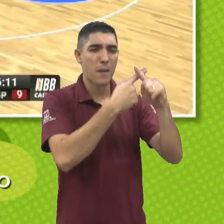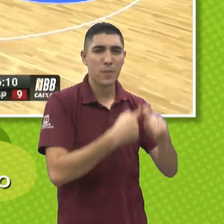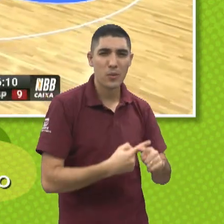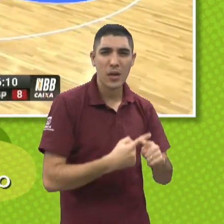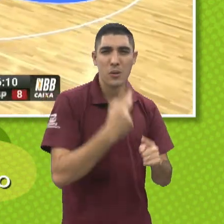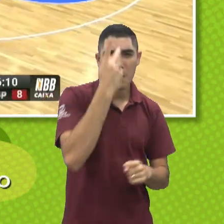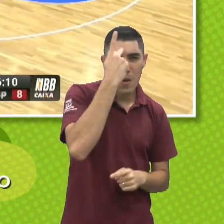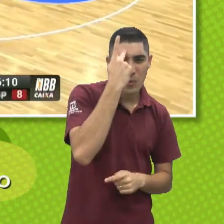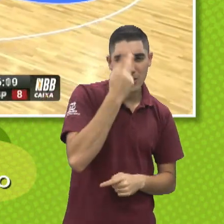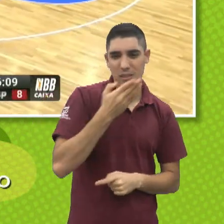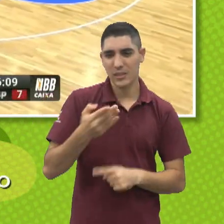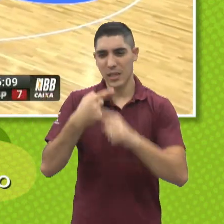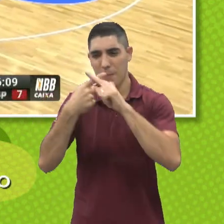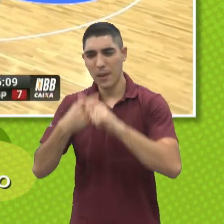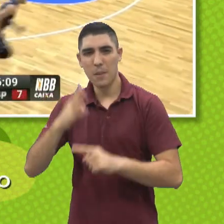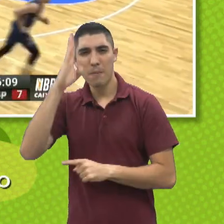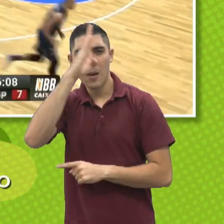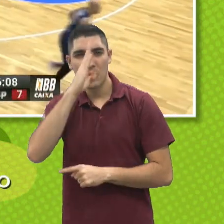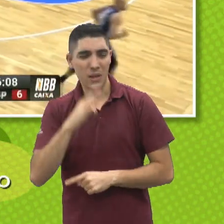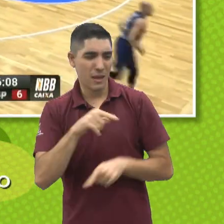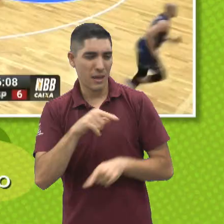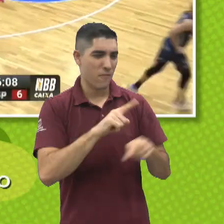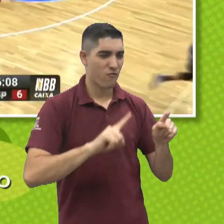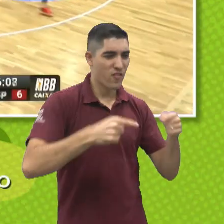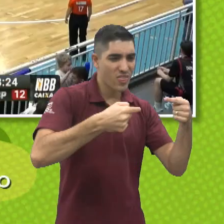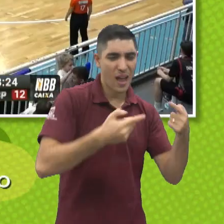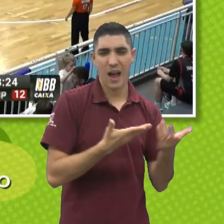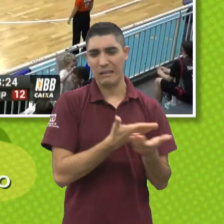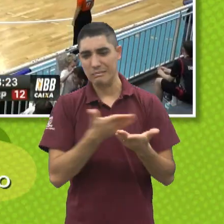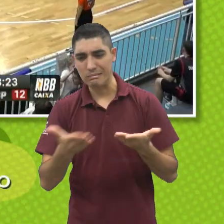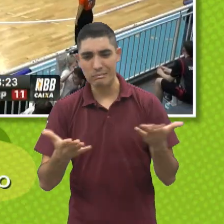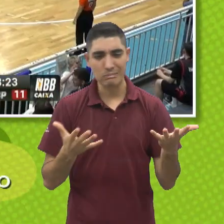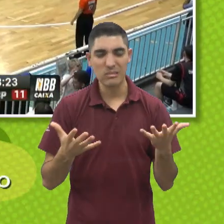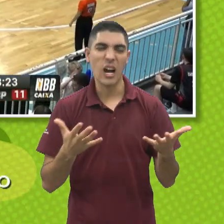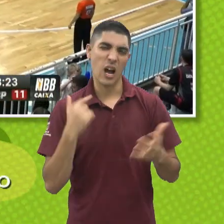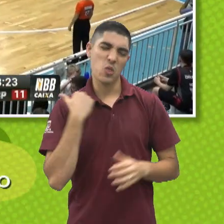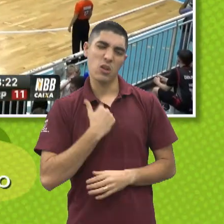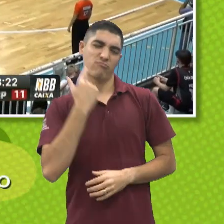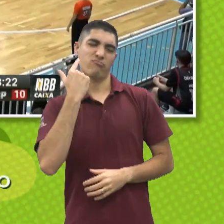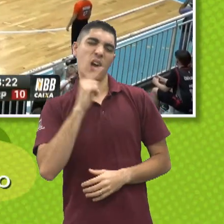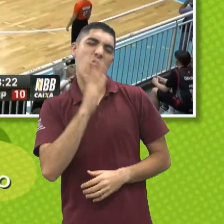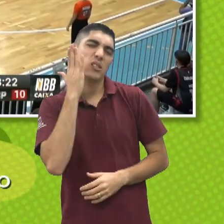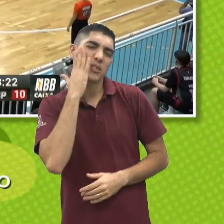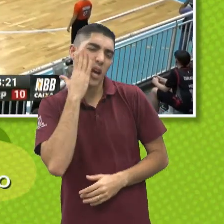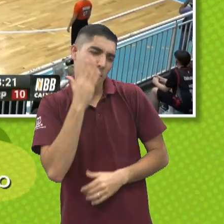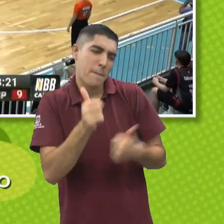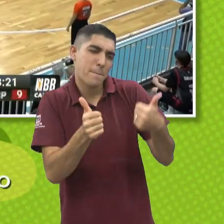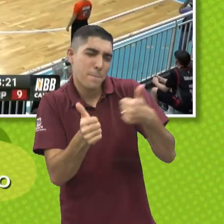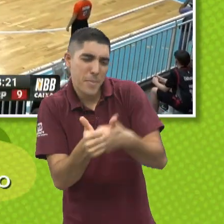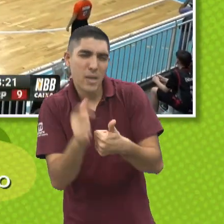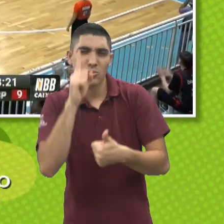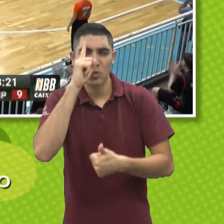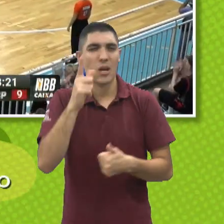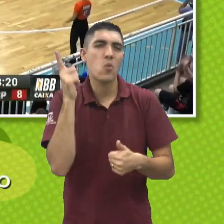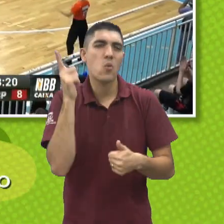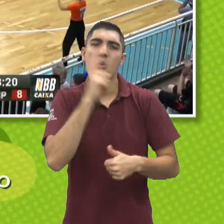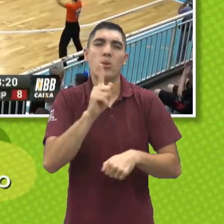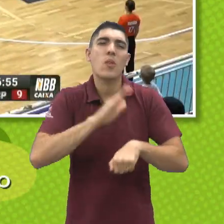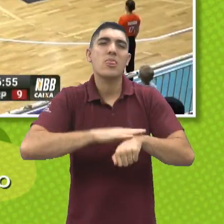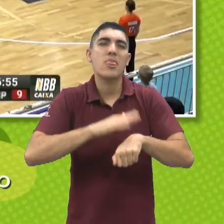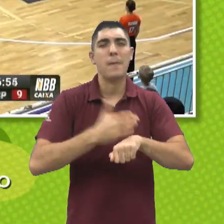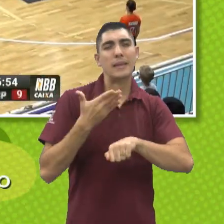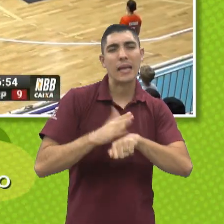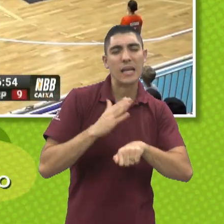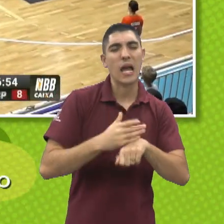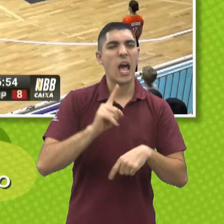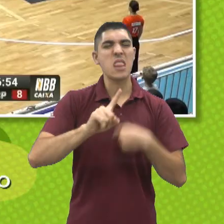Campeonato Paulista, então a gente dava até um desconto, acho que com o tempo para trabalhar o Regis vai conseguir fazer